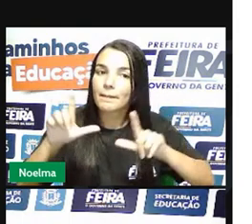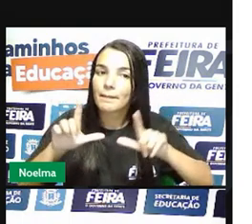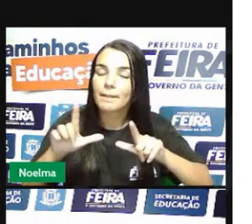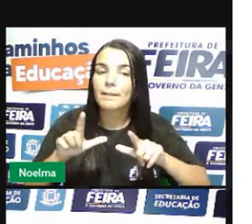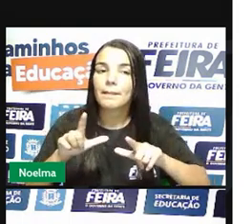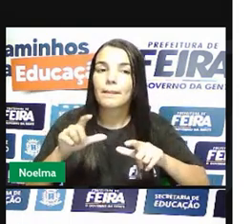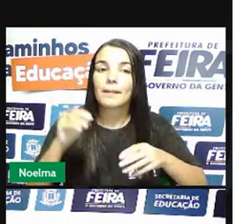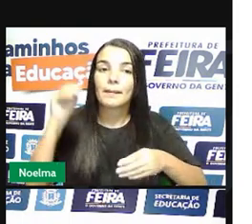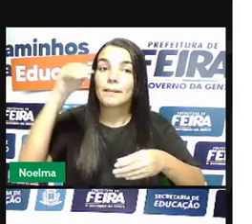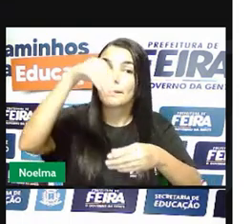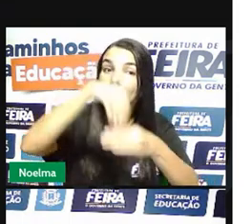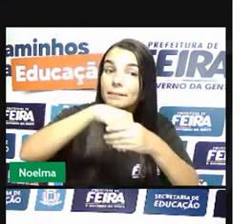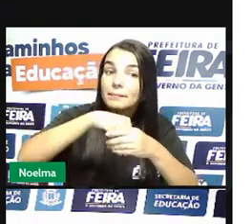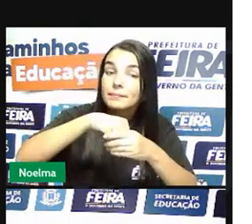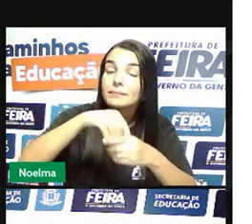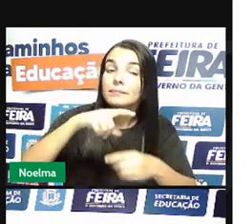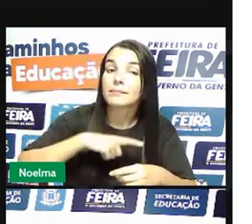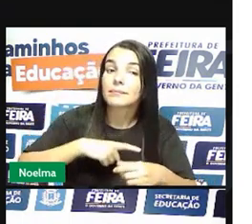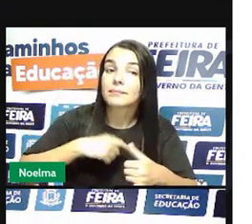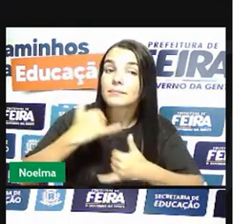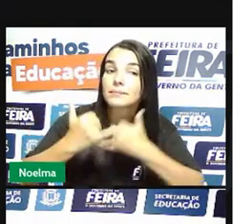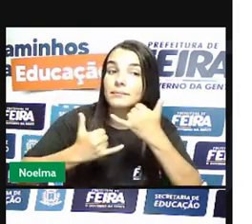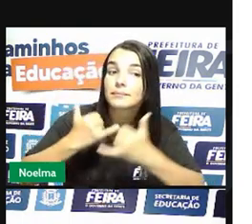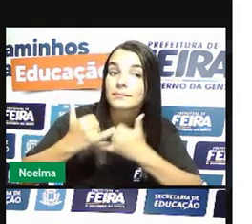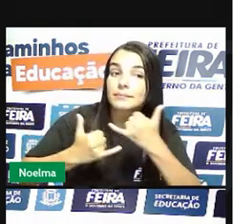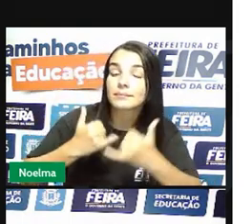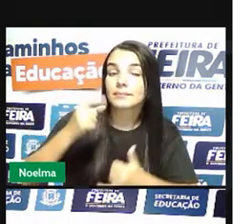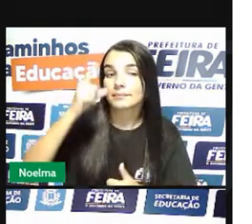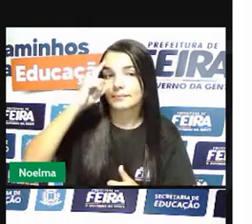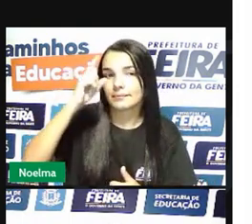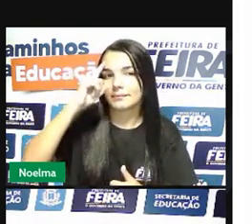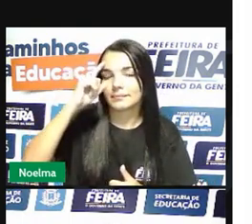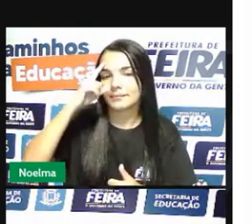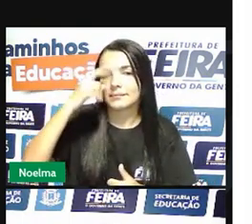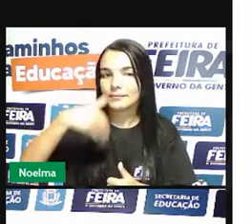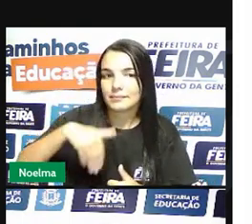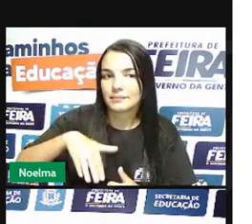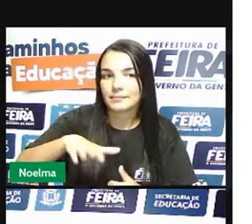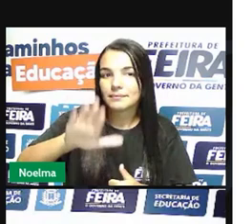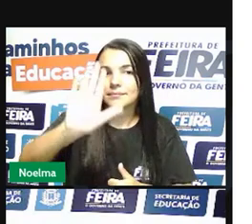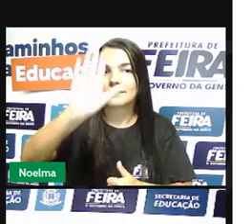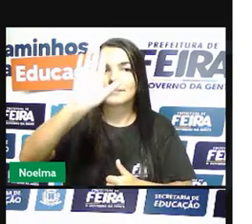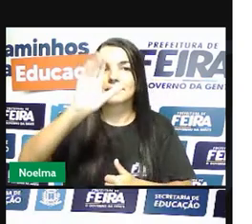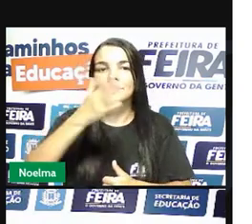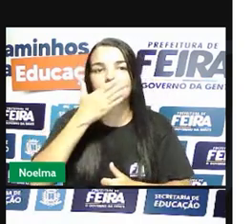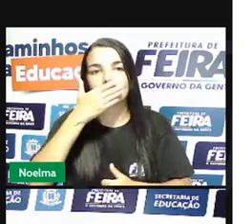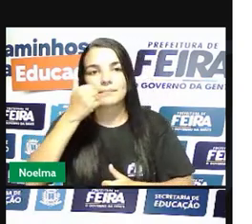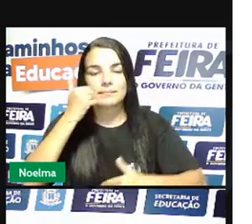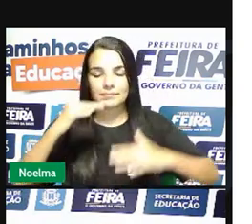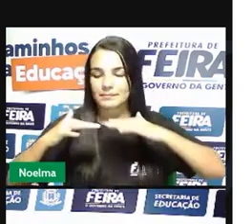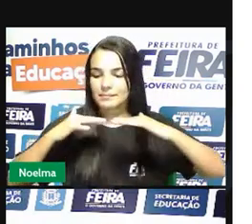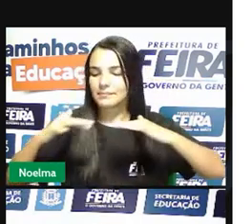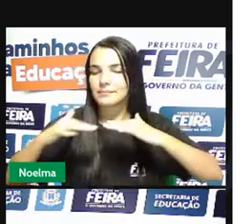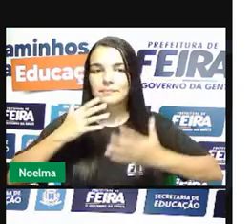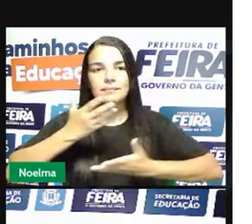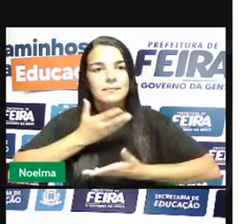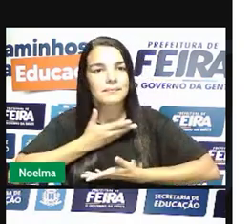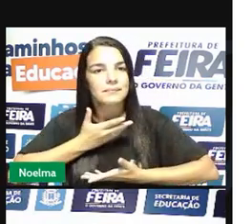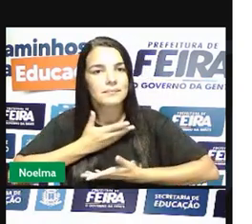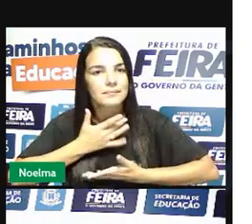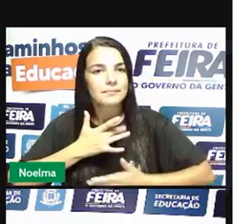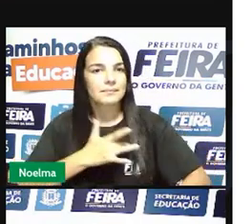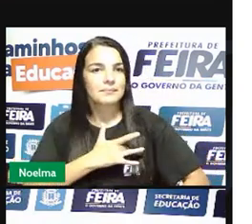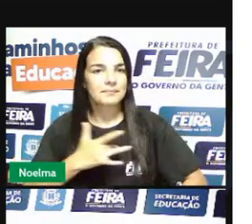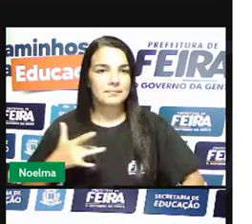a inclusão na rotina das crianças de jogos e brincadeiras que levem em consideração a mobilidade corpórea, uma vez que